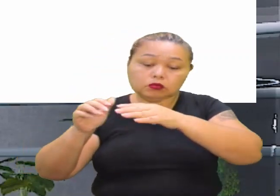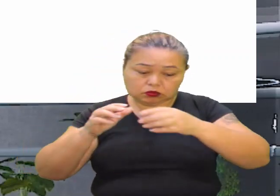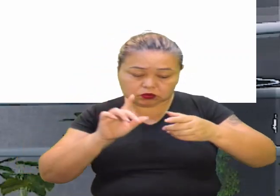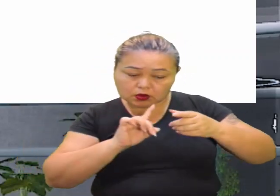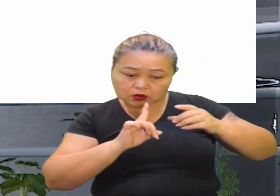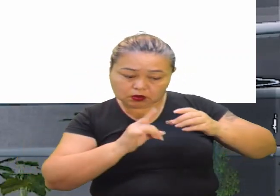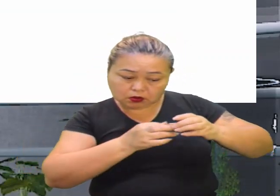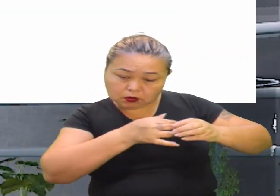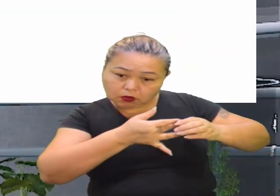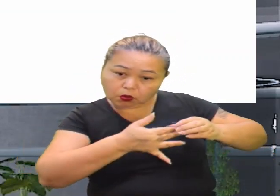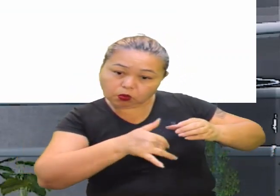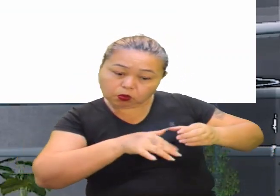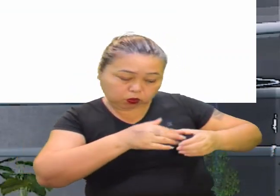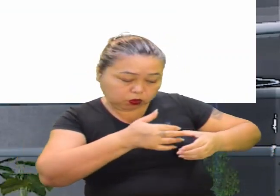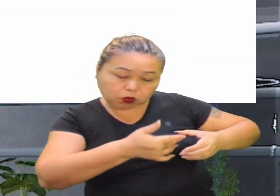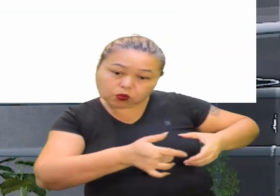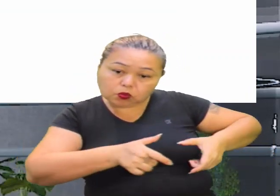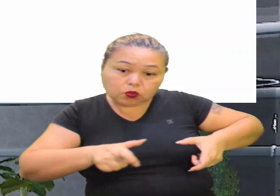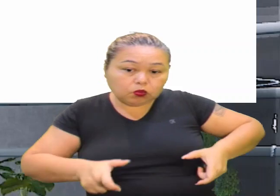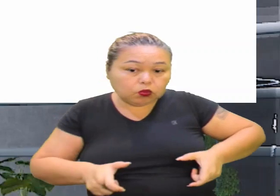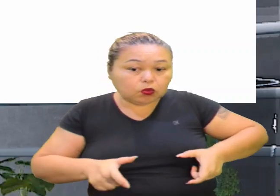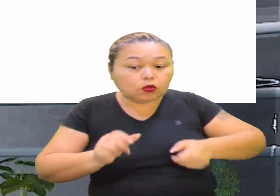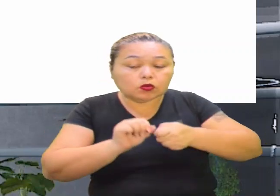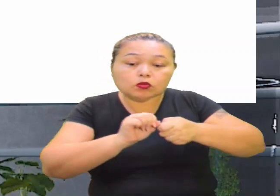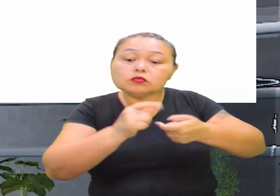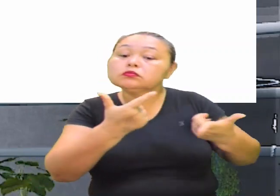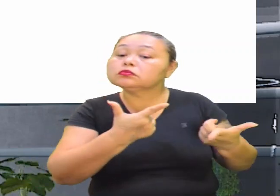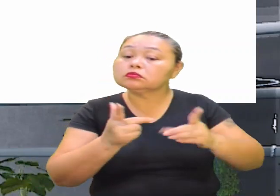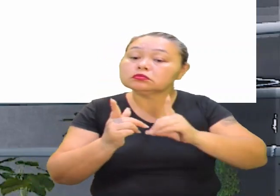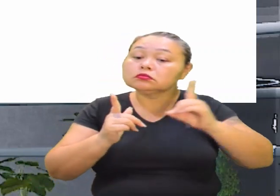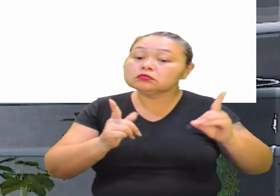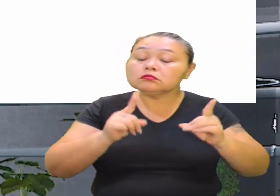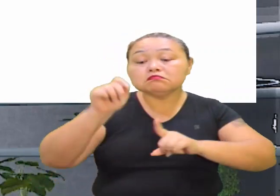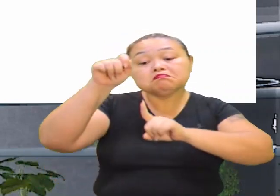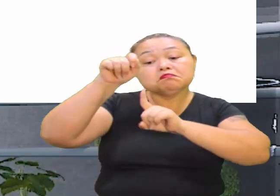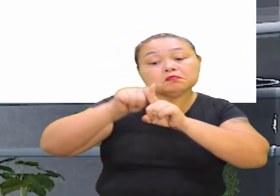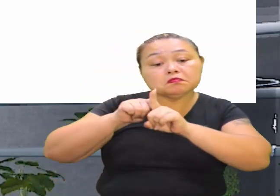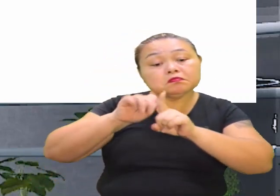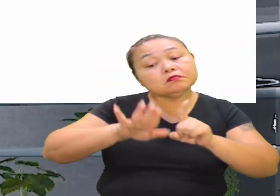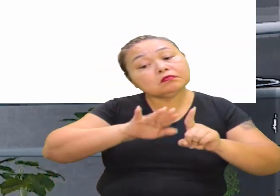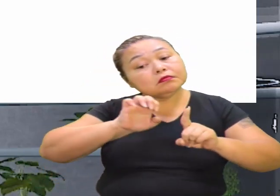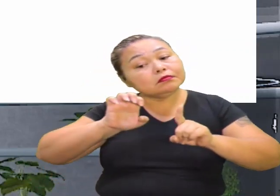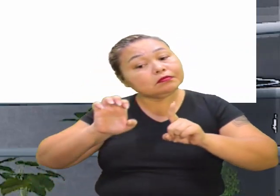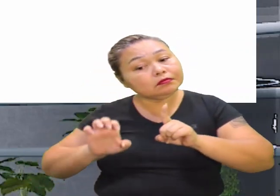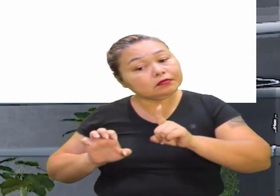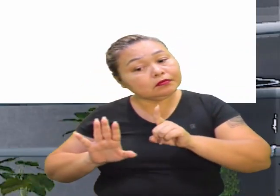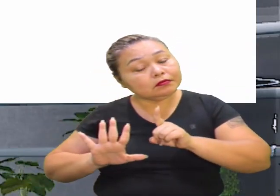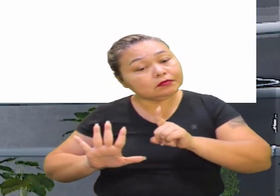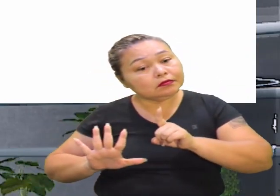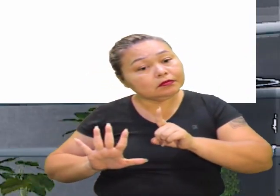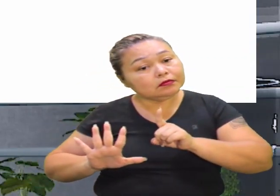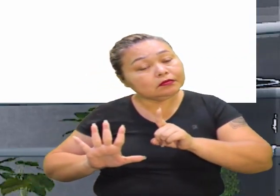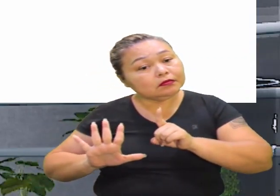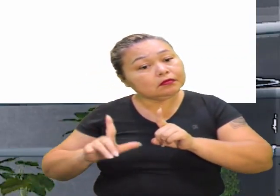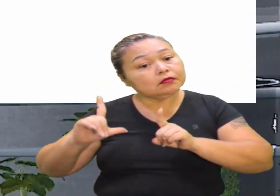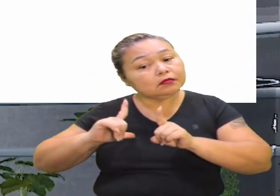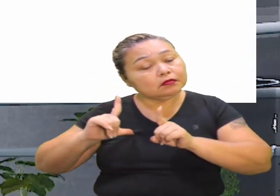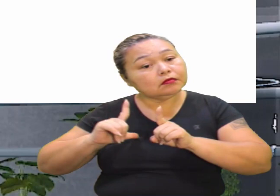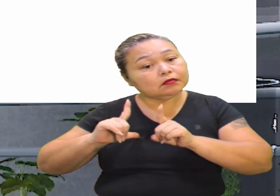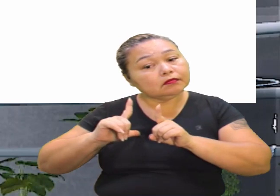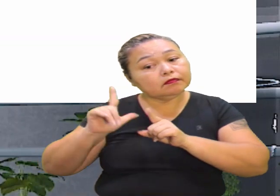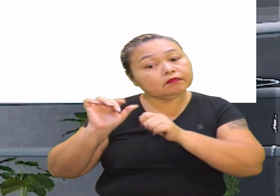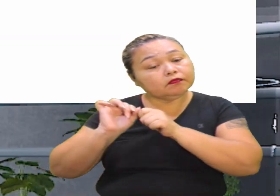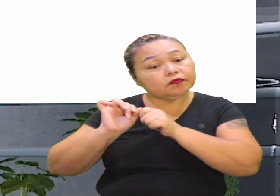direito. Então, vamos supor que nesse mês, ela ovulou do lado esquerdo. Então, tem um óvulo